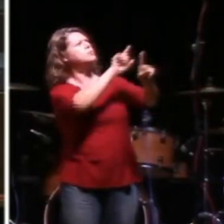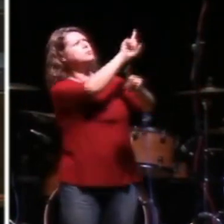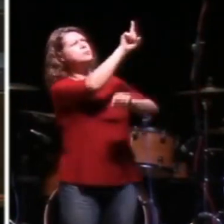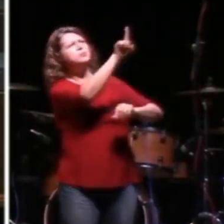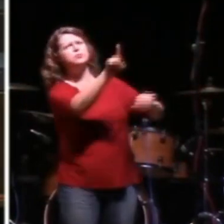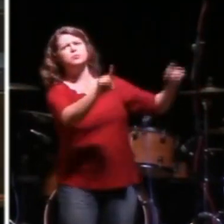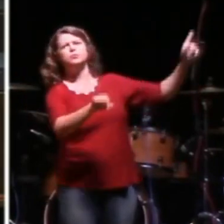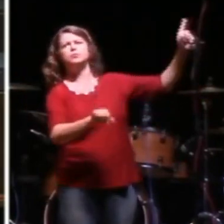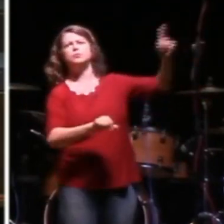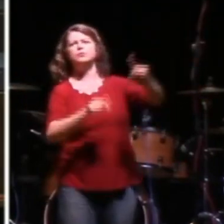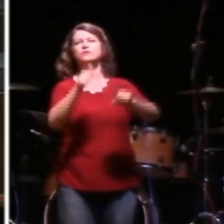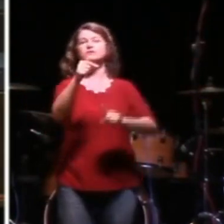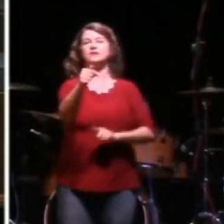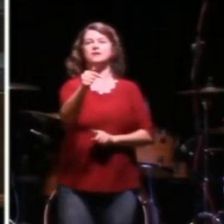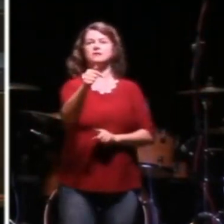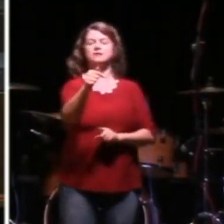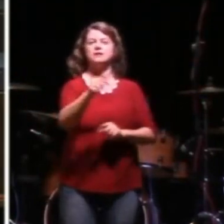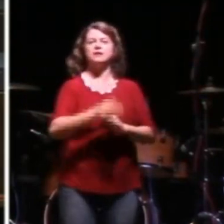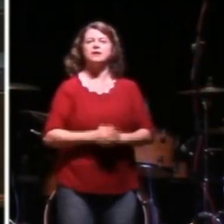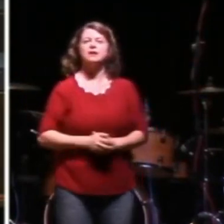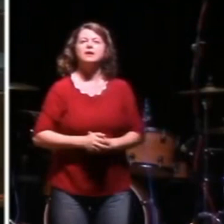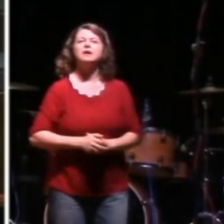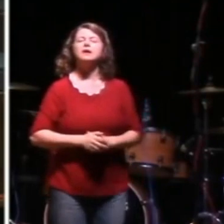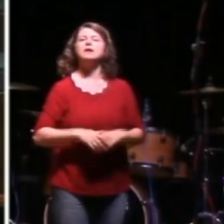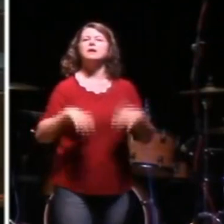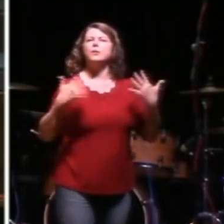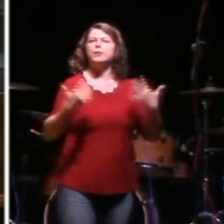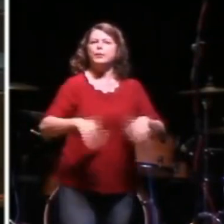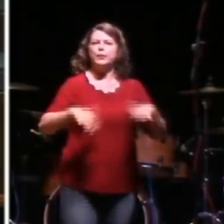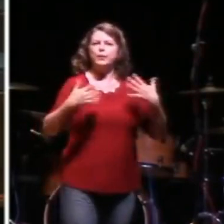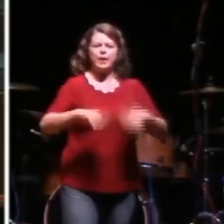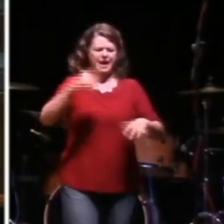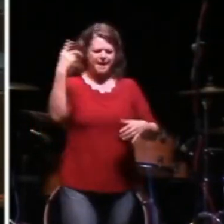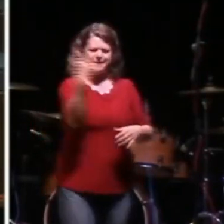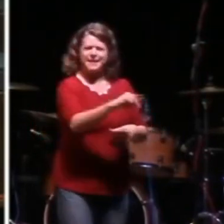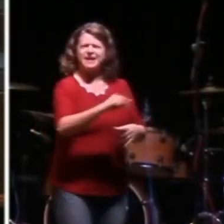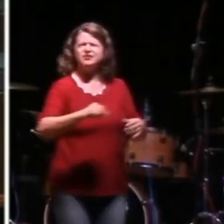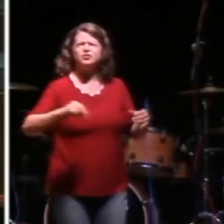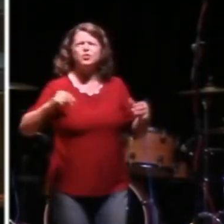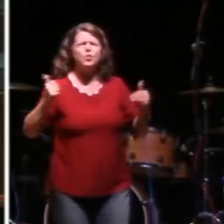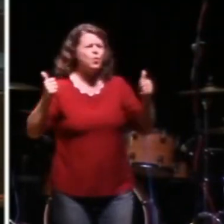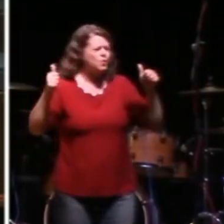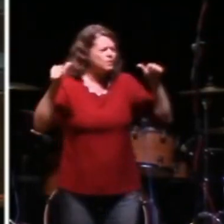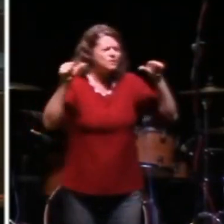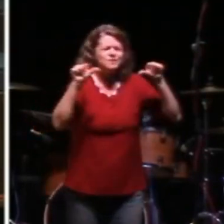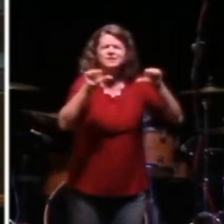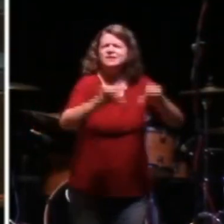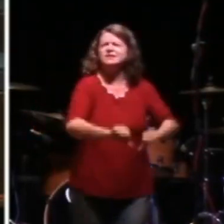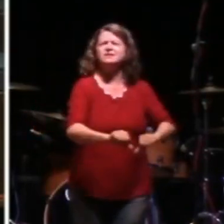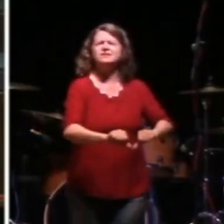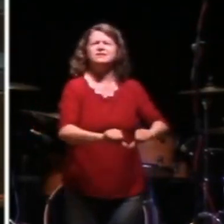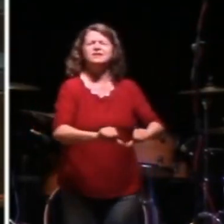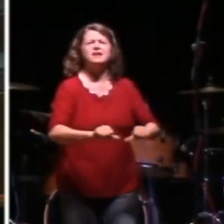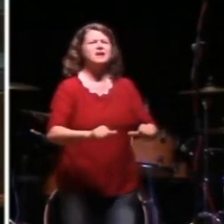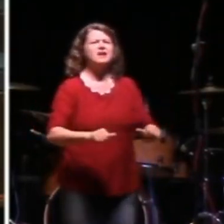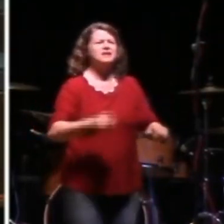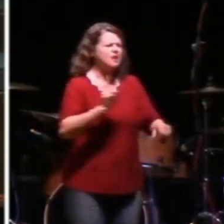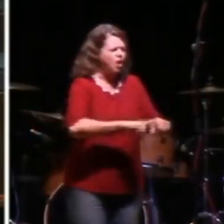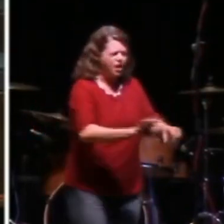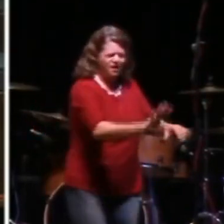que quando ela derramada diz que os homens querem buscar a morte não